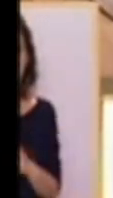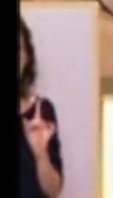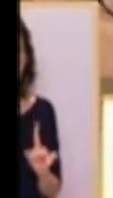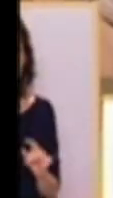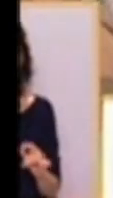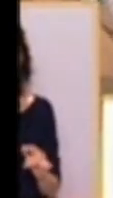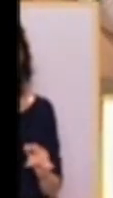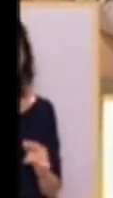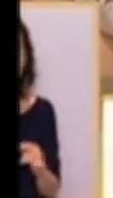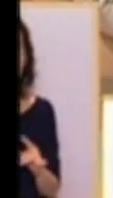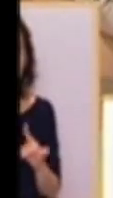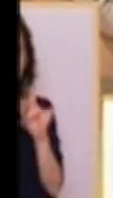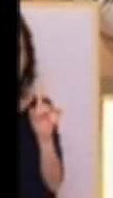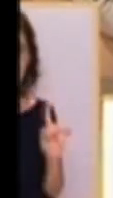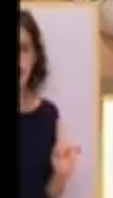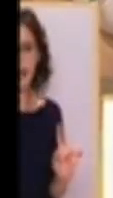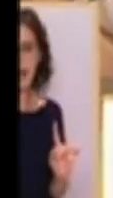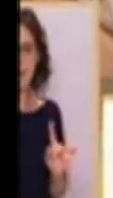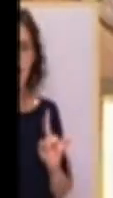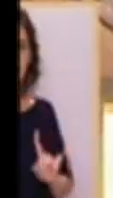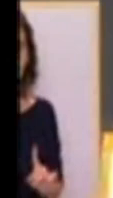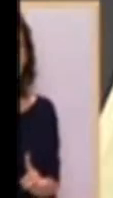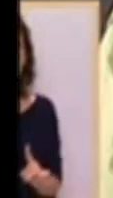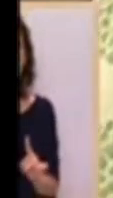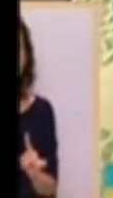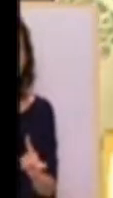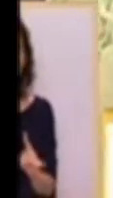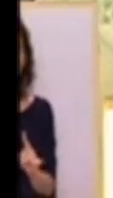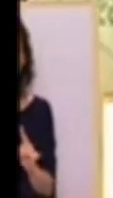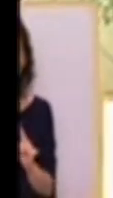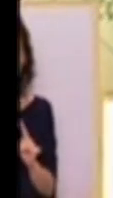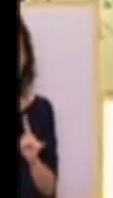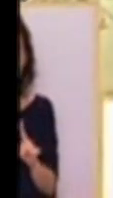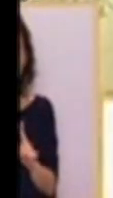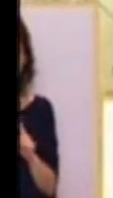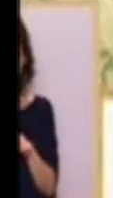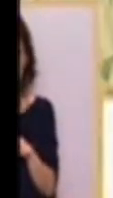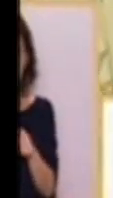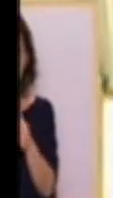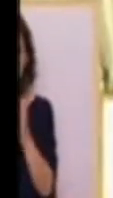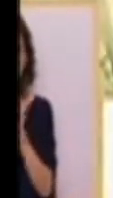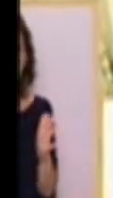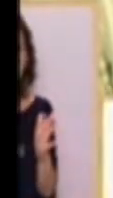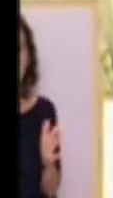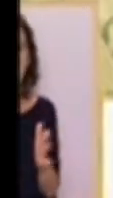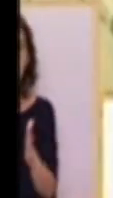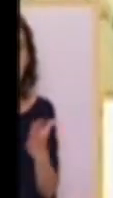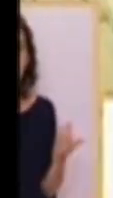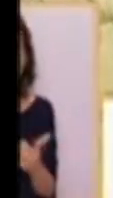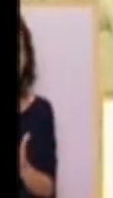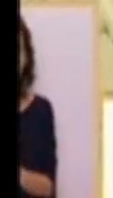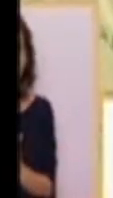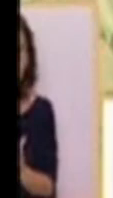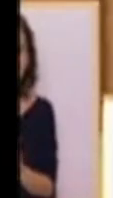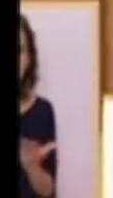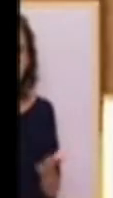Olha, esta senhora, Amália Rodrigues, de quem temos muitas saudades, é uma inspiração para todo um país. E para quem canta,